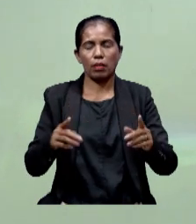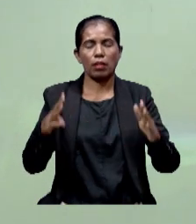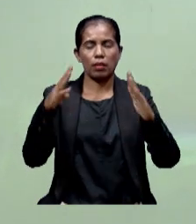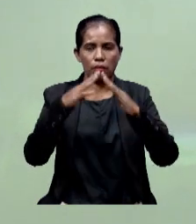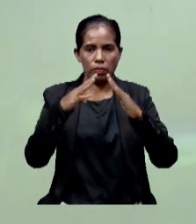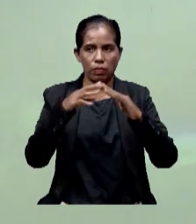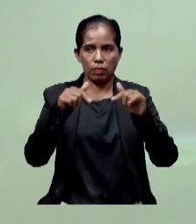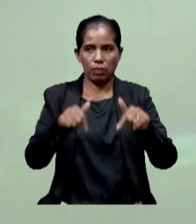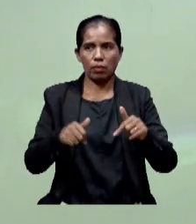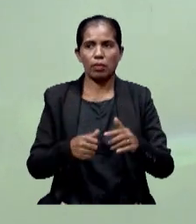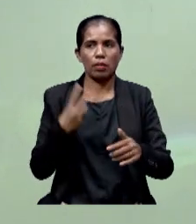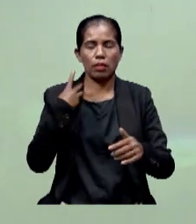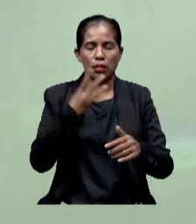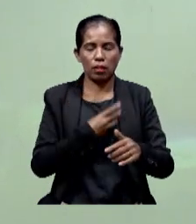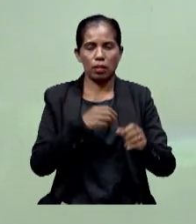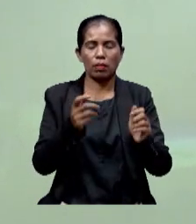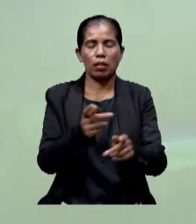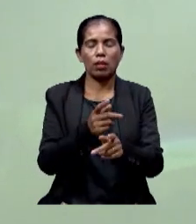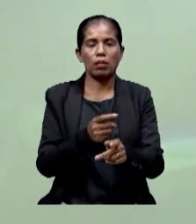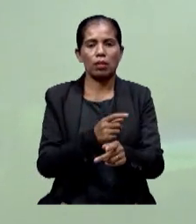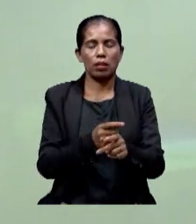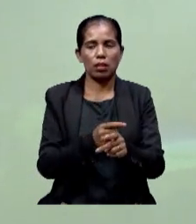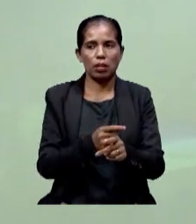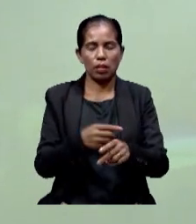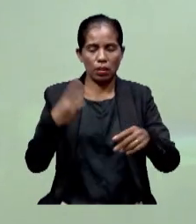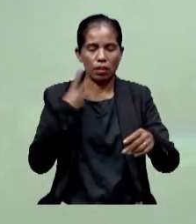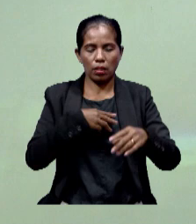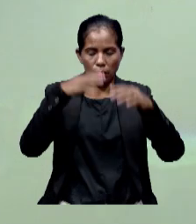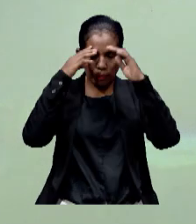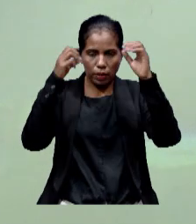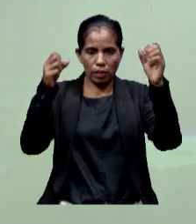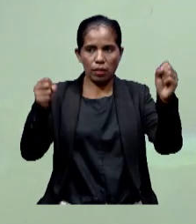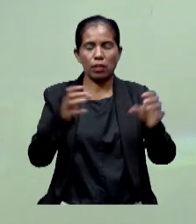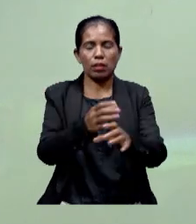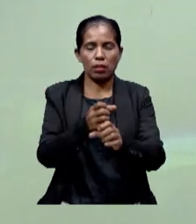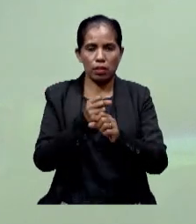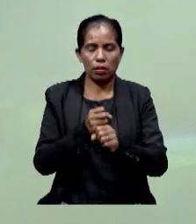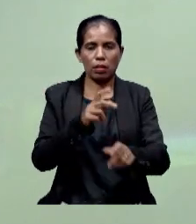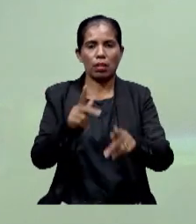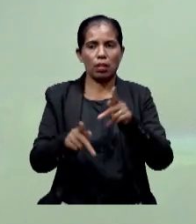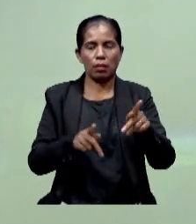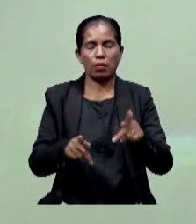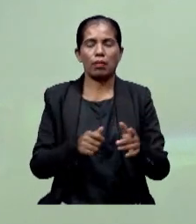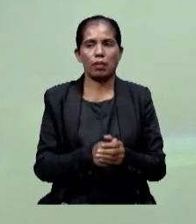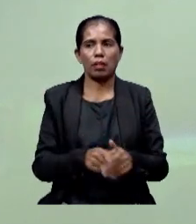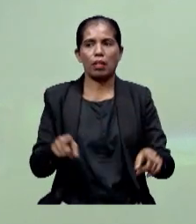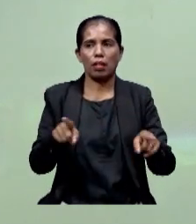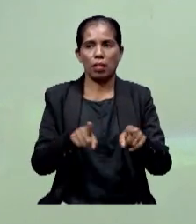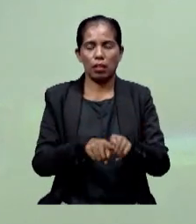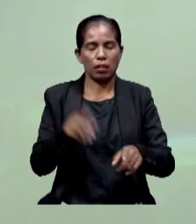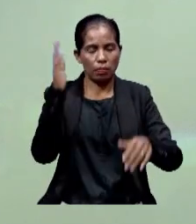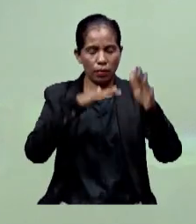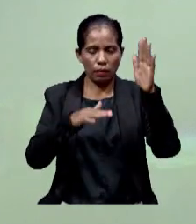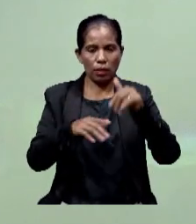ne ita maka protesta fale katak ita ne presidente simu fale ema maluk au leba sena ba hanesa fale problema